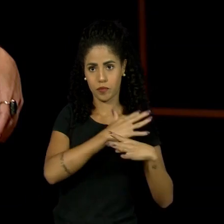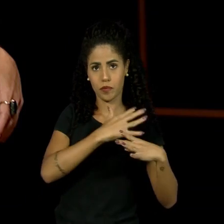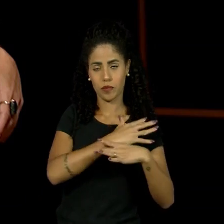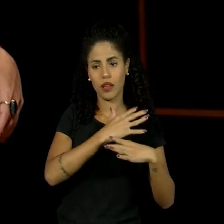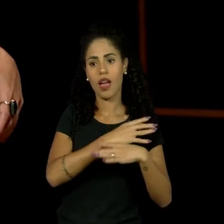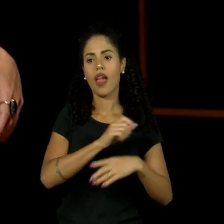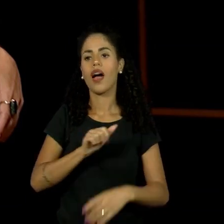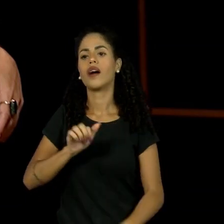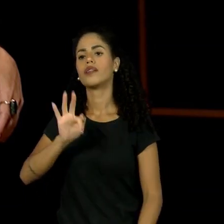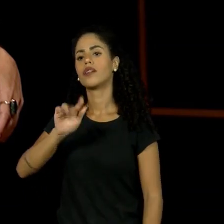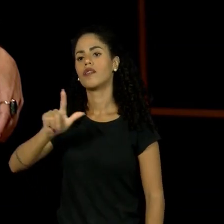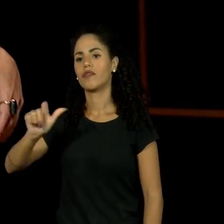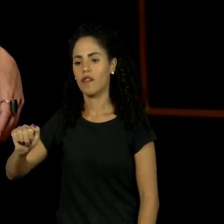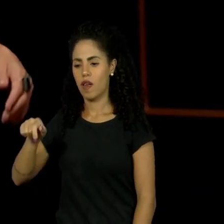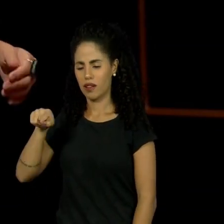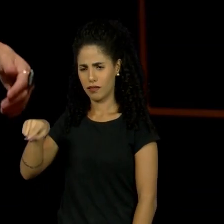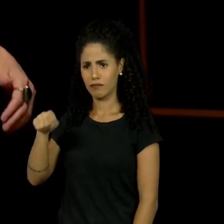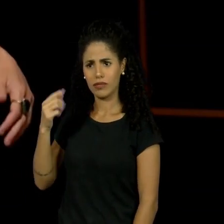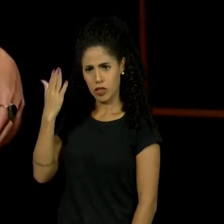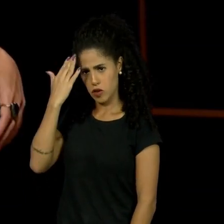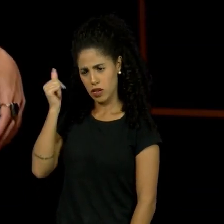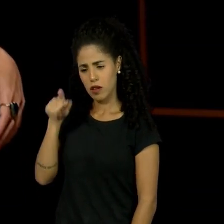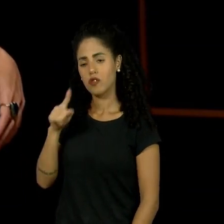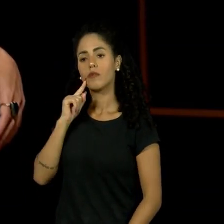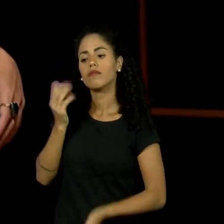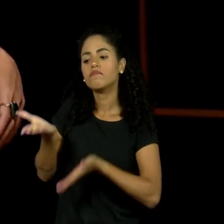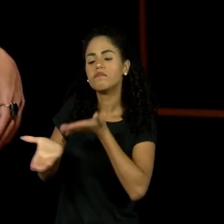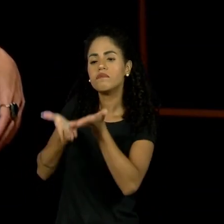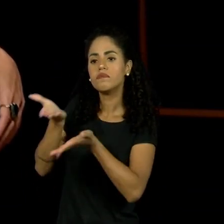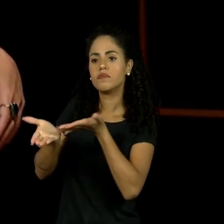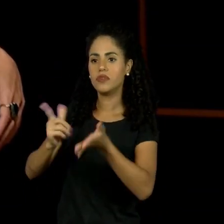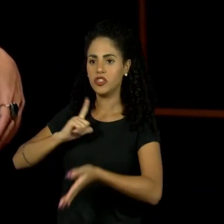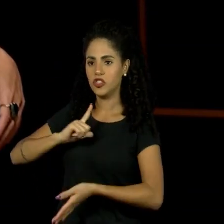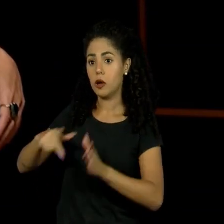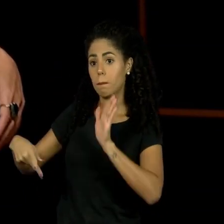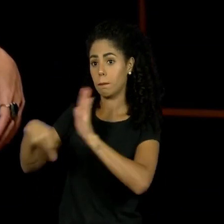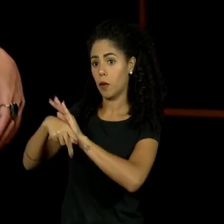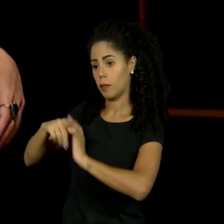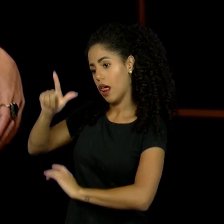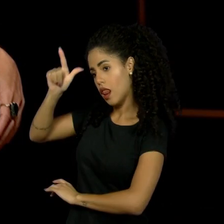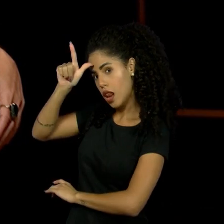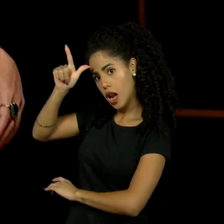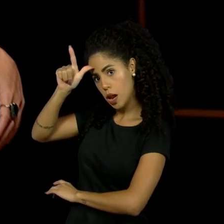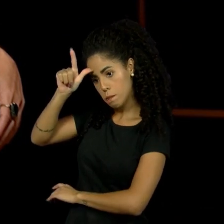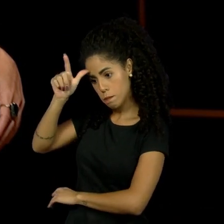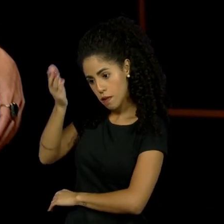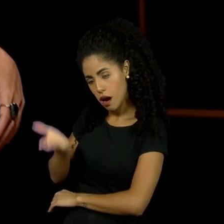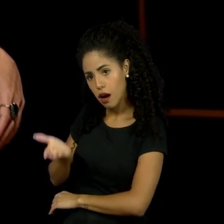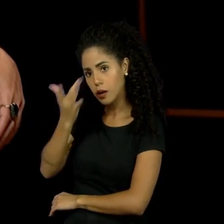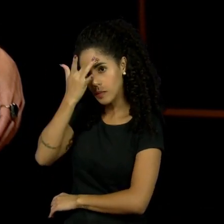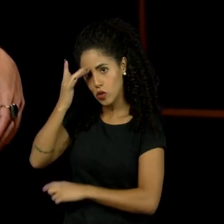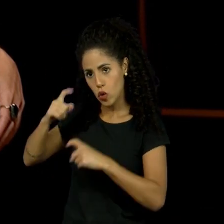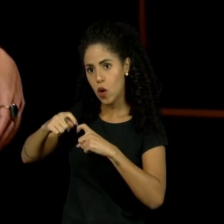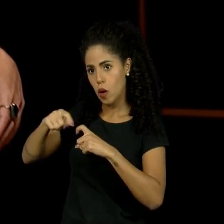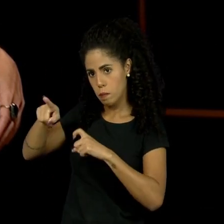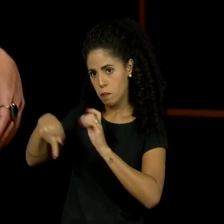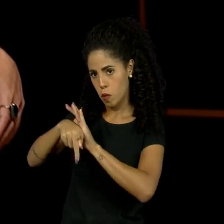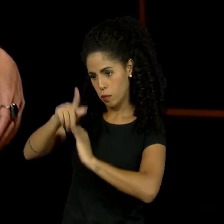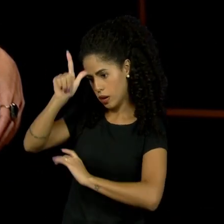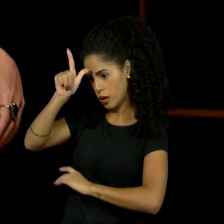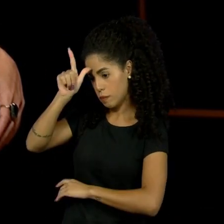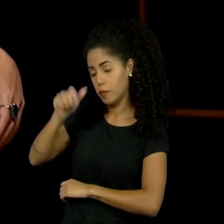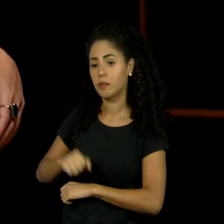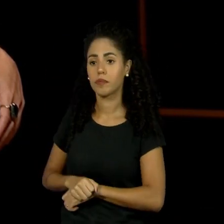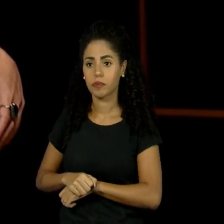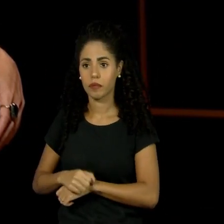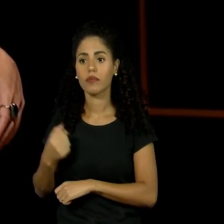na Flórida, e soube de uma terapia, que é alemã, inclusive, a terapeuta e a terapia, que se